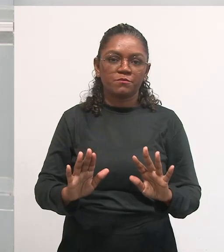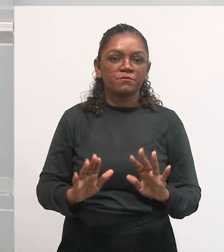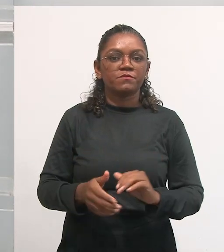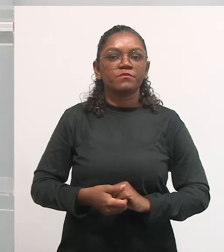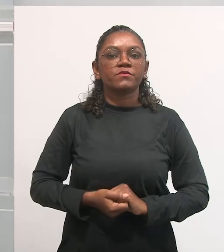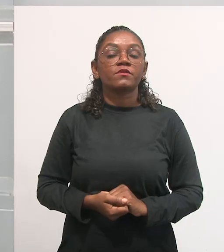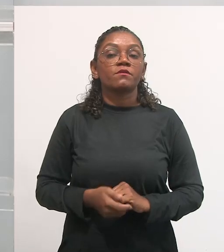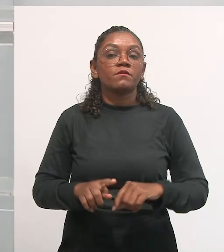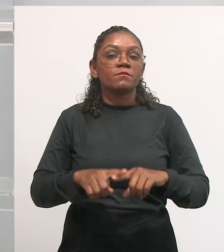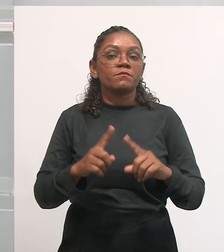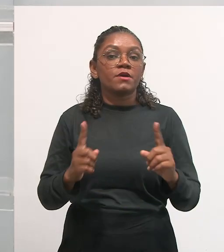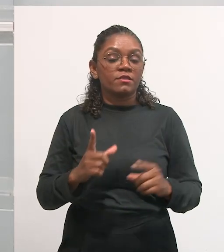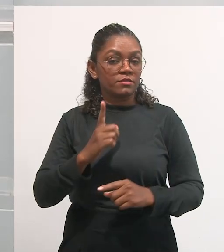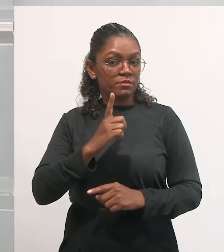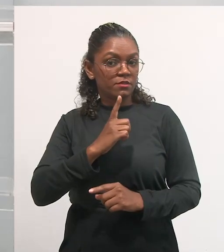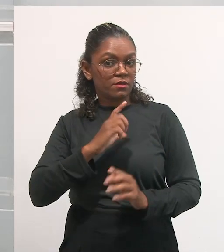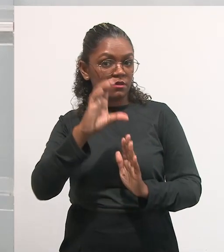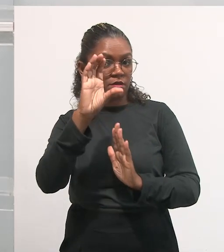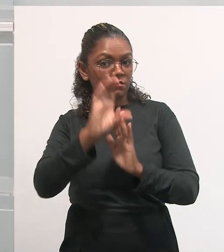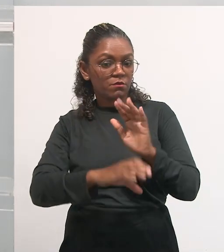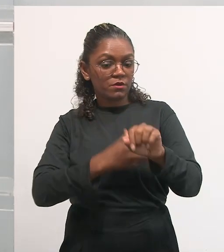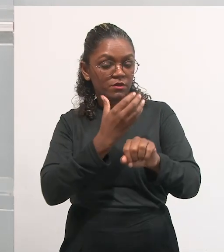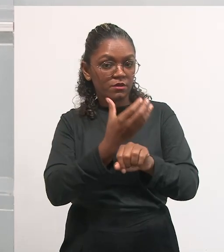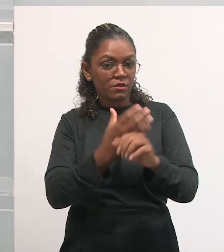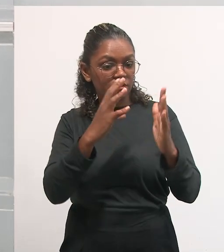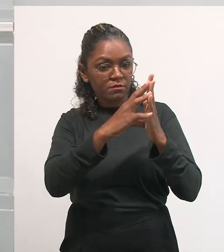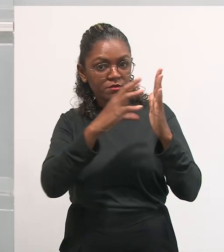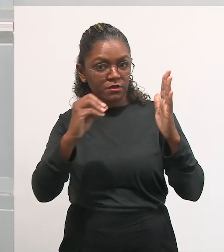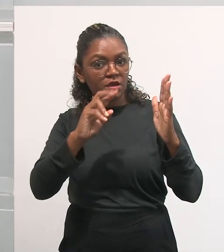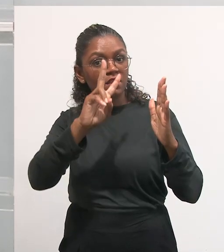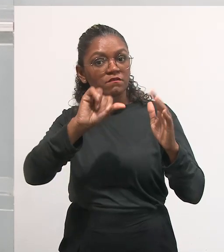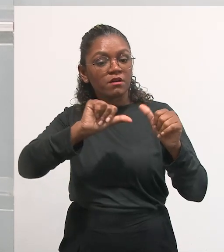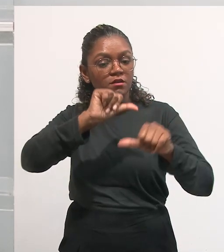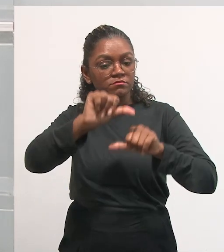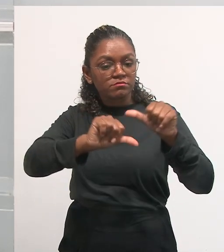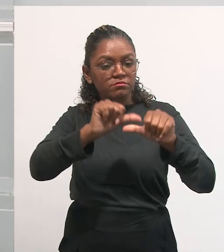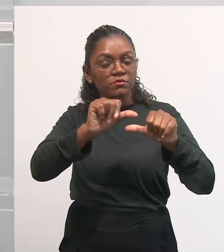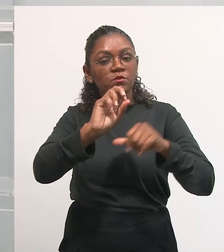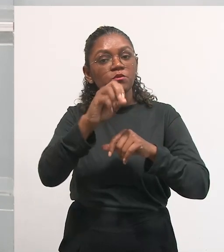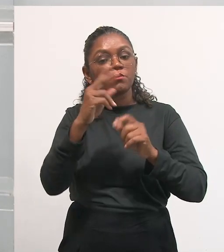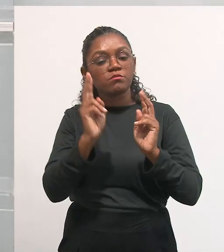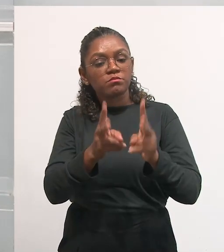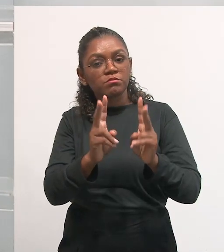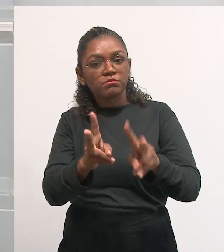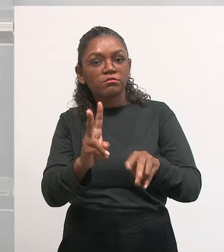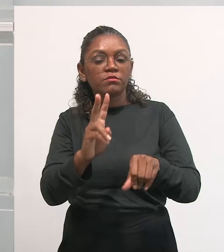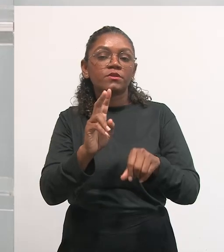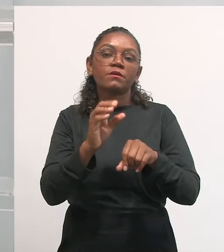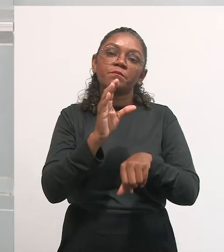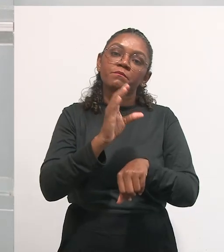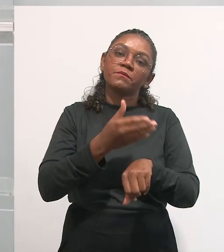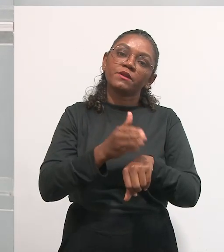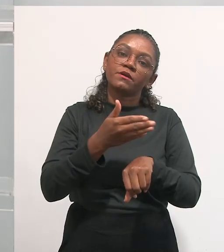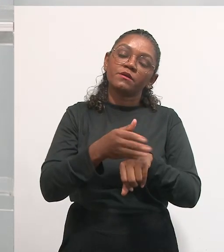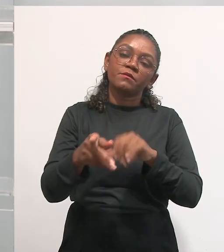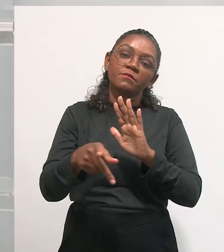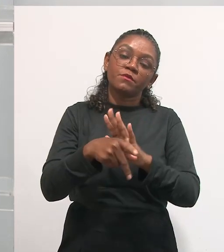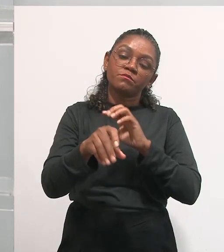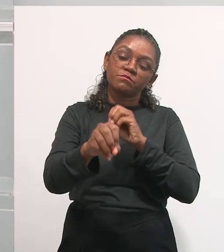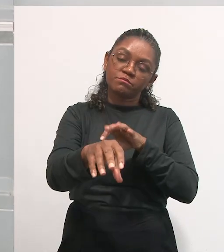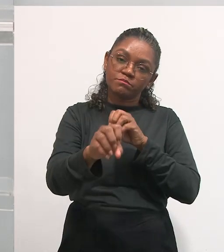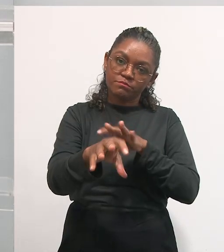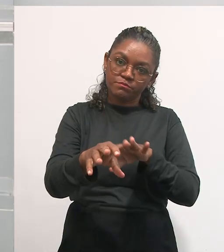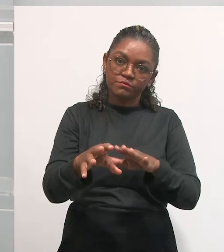modelo de currículo esse currículo vai modelar essa prática educativa então a ideia que eu tenho de como os